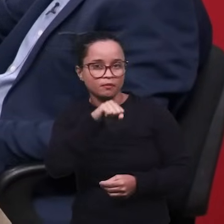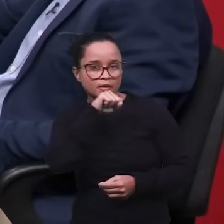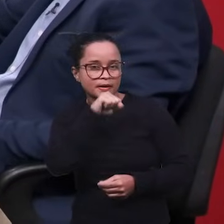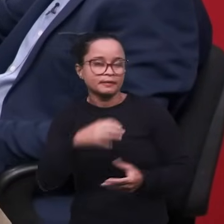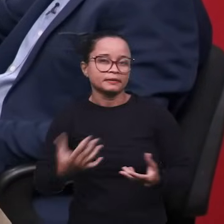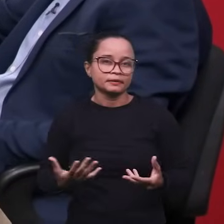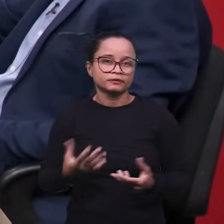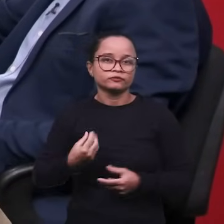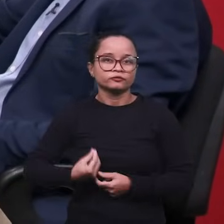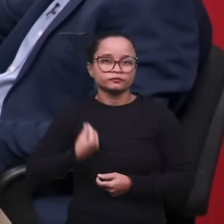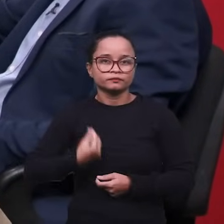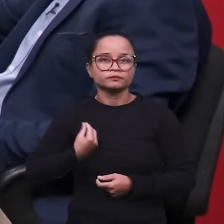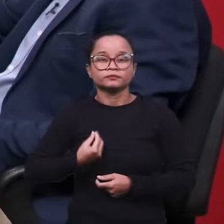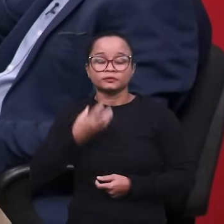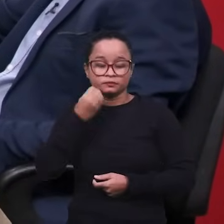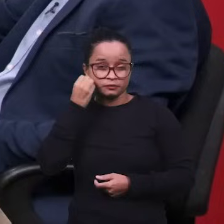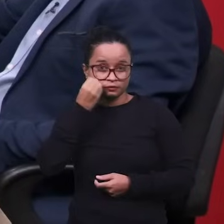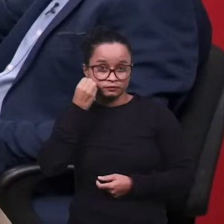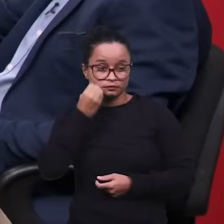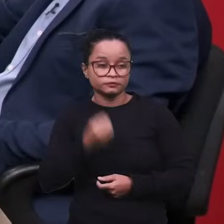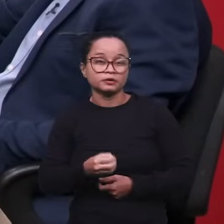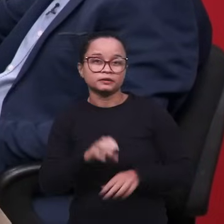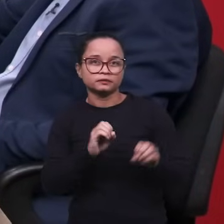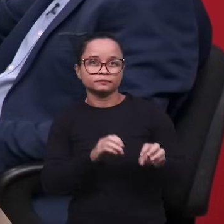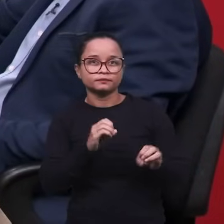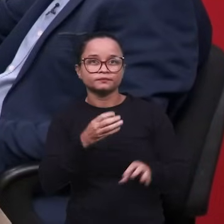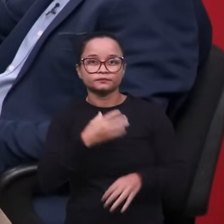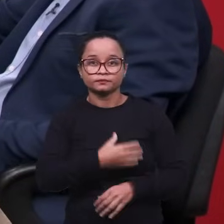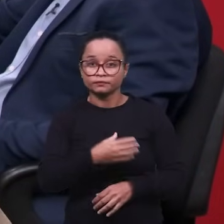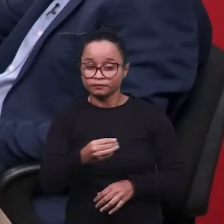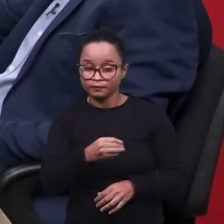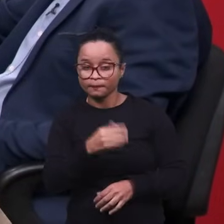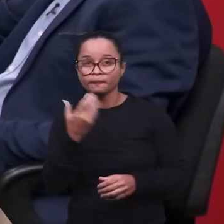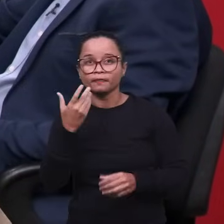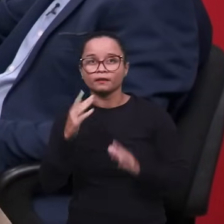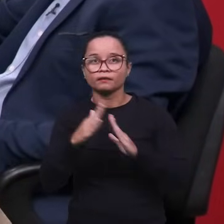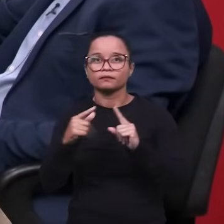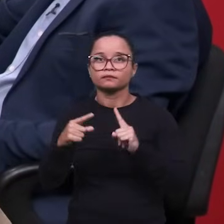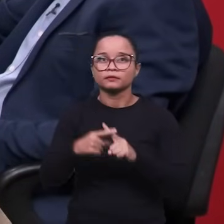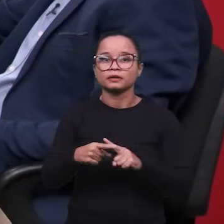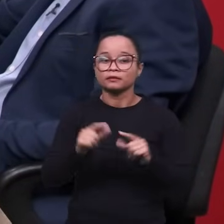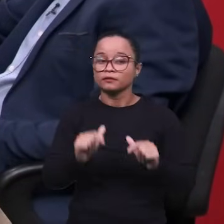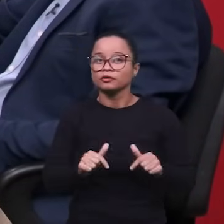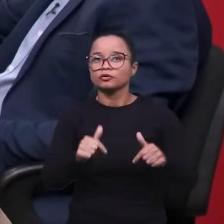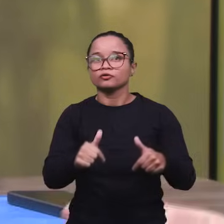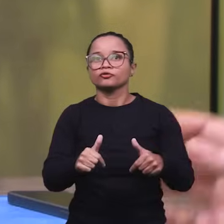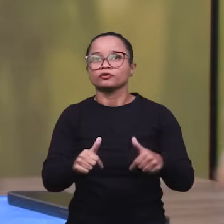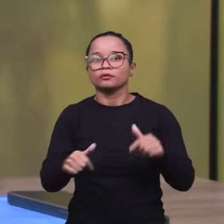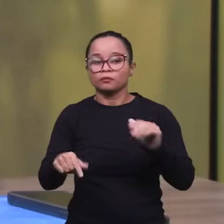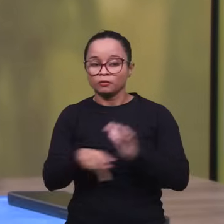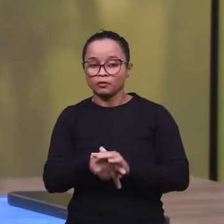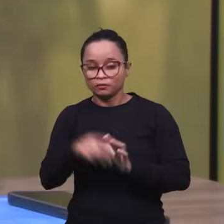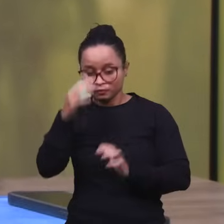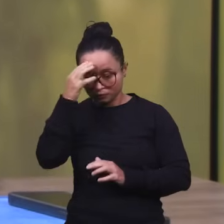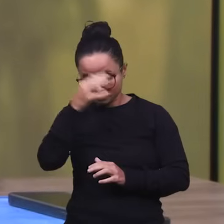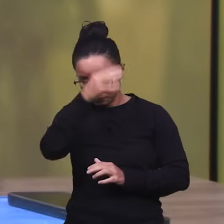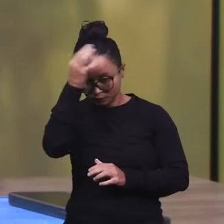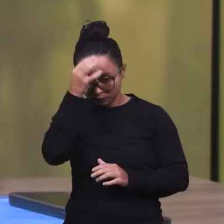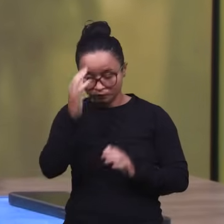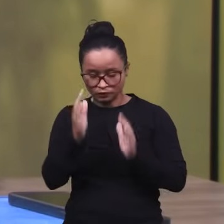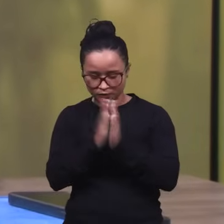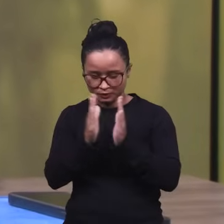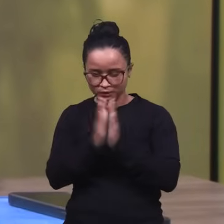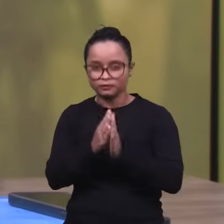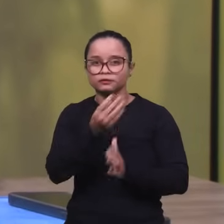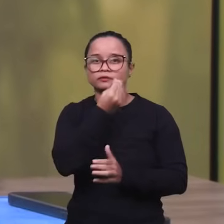né? De viver a experiência, eu vivi, criei meus filhos na igreja e tive horas que eu tive que agir, mas agir no Espírito. Se